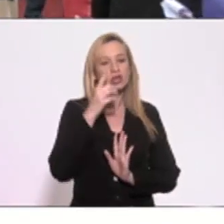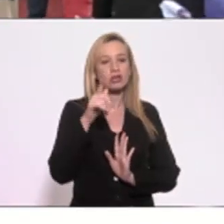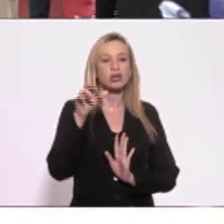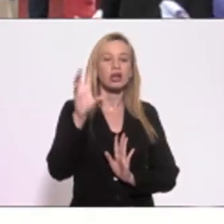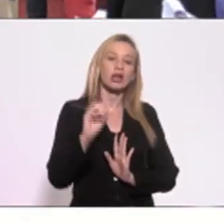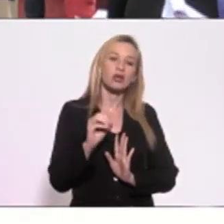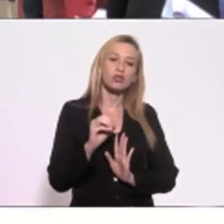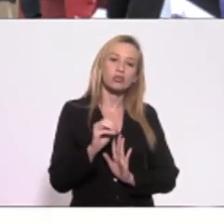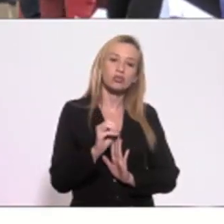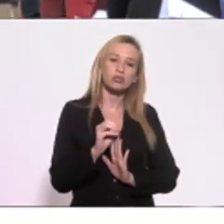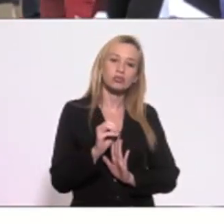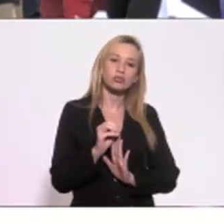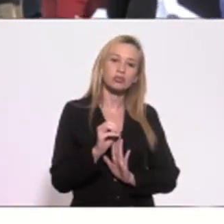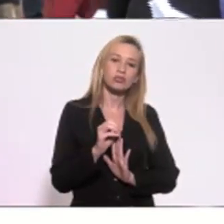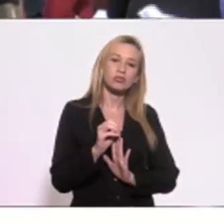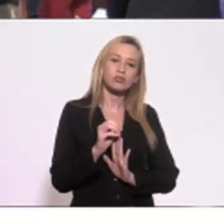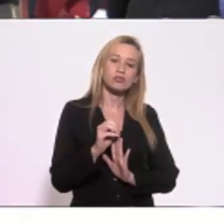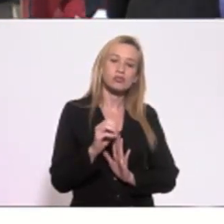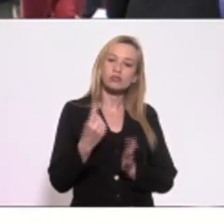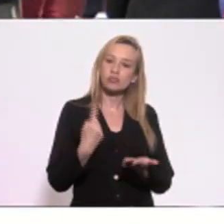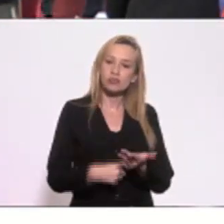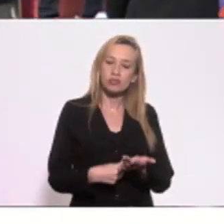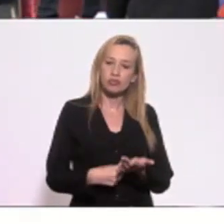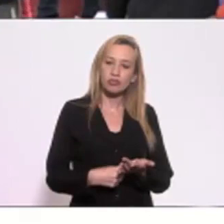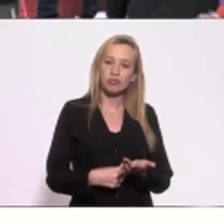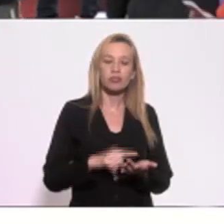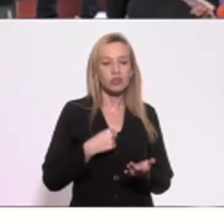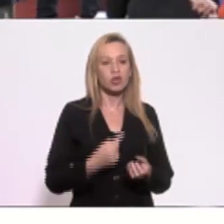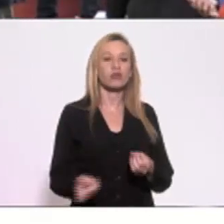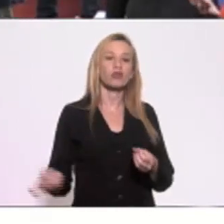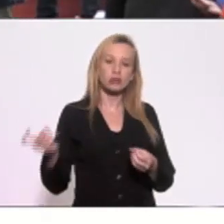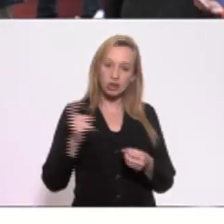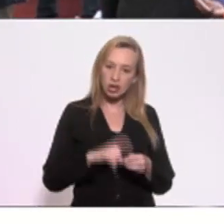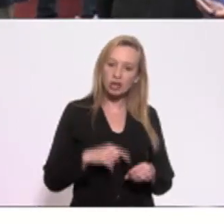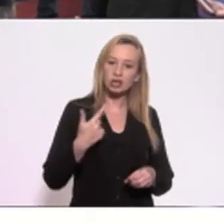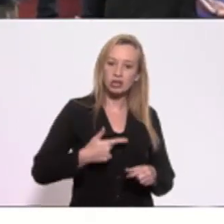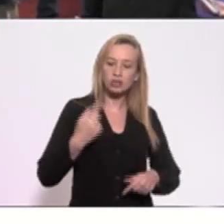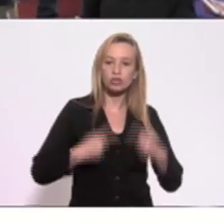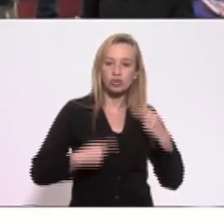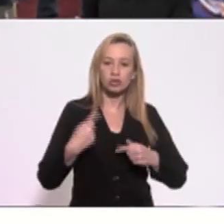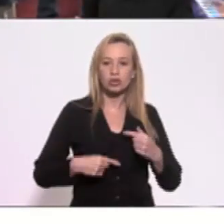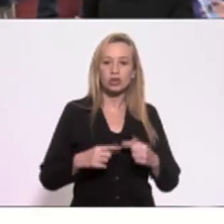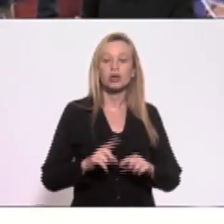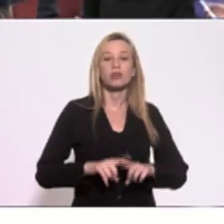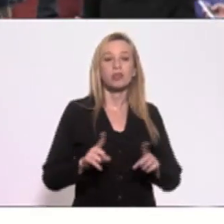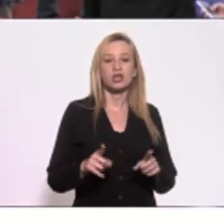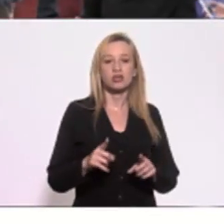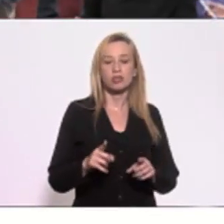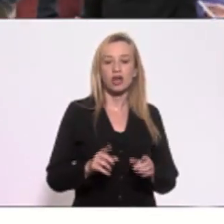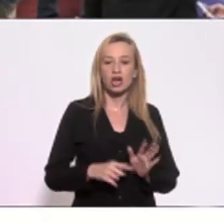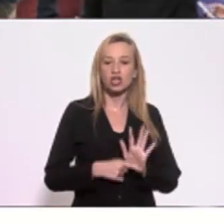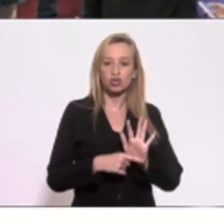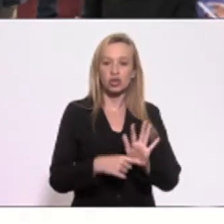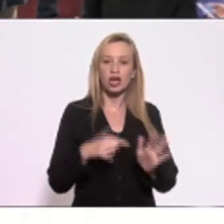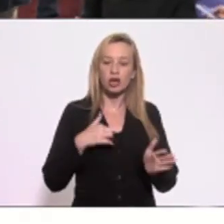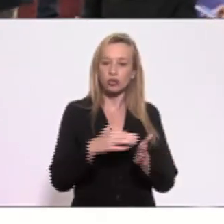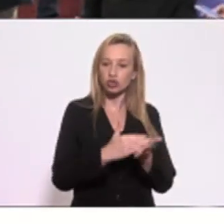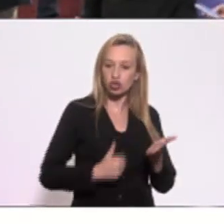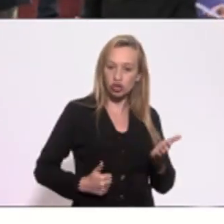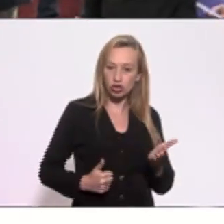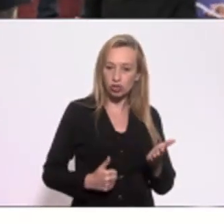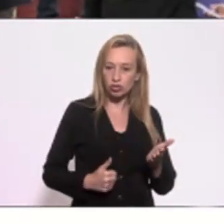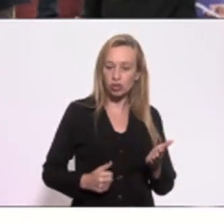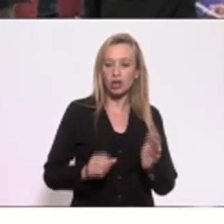aqui não estou assumindo o compromisso de que não voltarei a emendar em segunda. Mas para facilitar a tramitação, eu vou retirar as emendas dessa